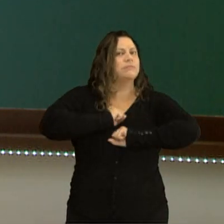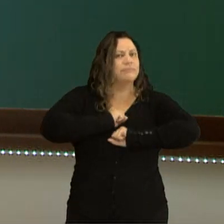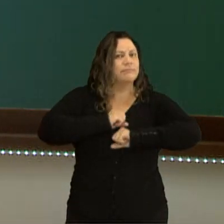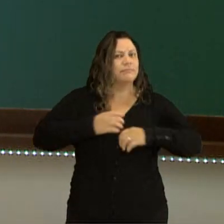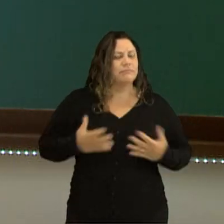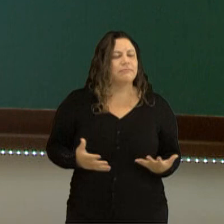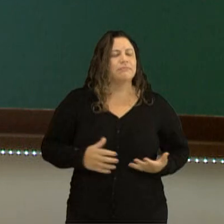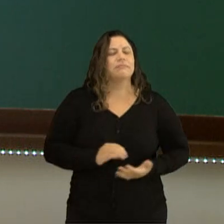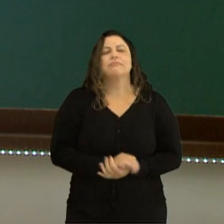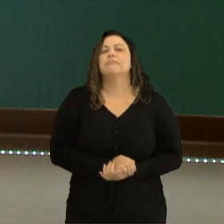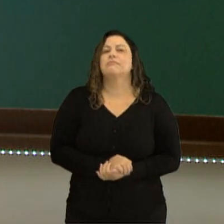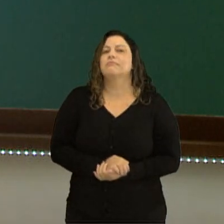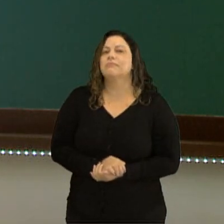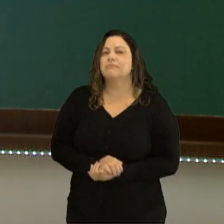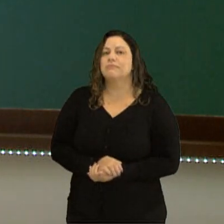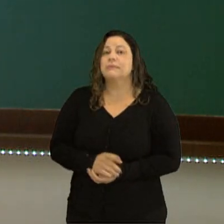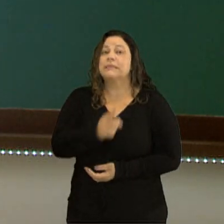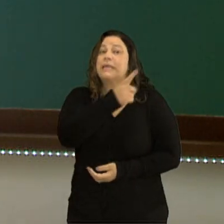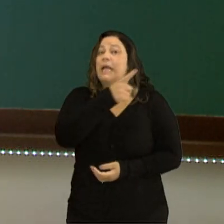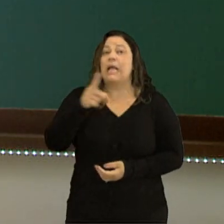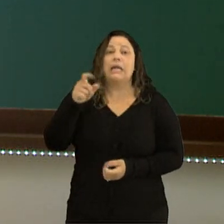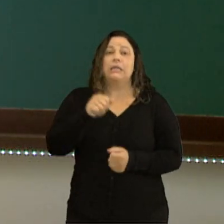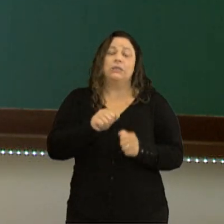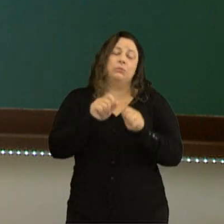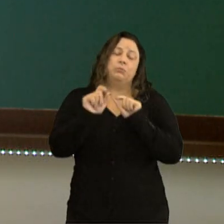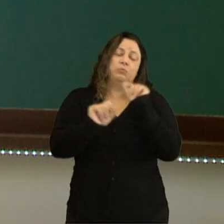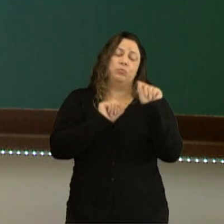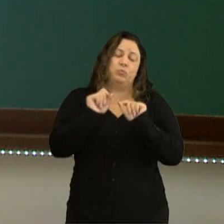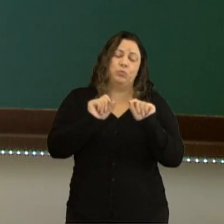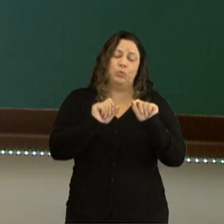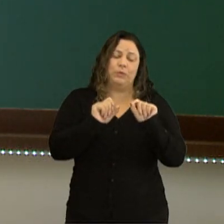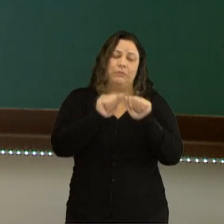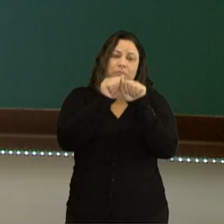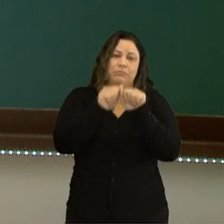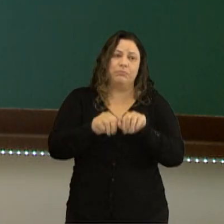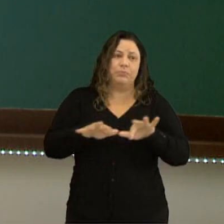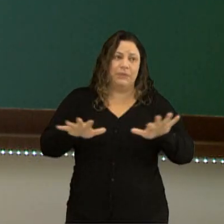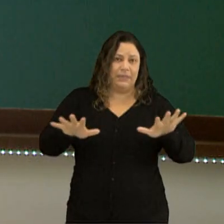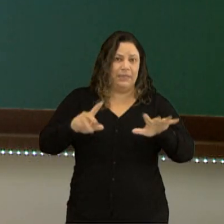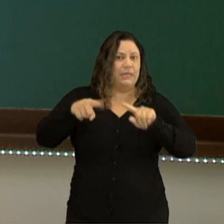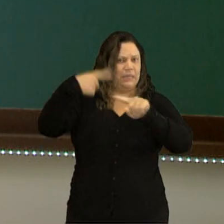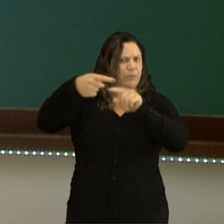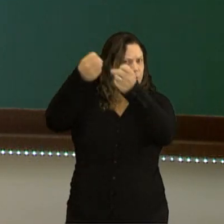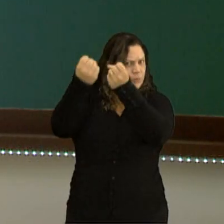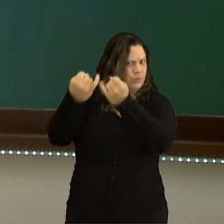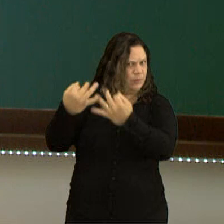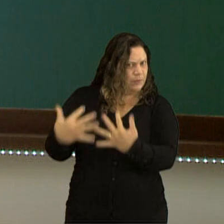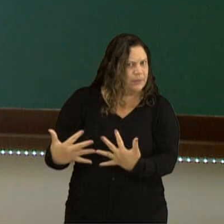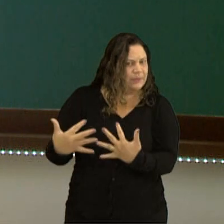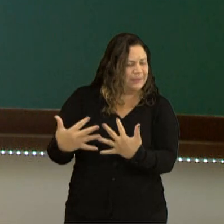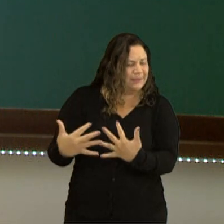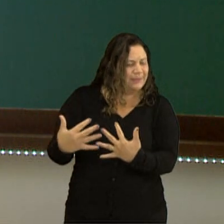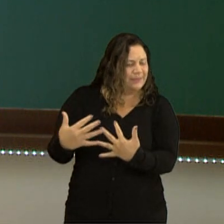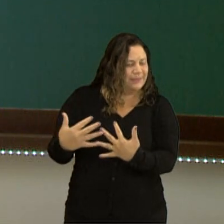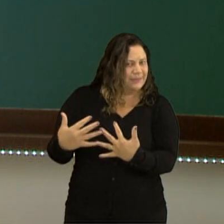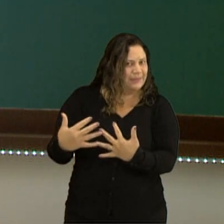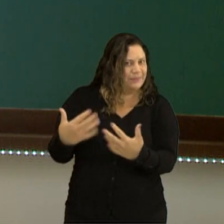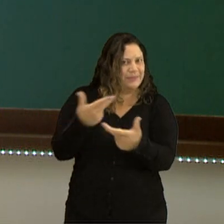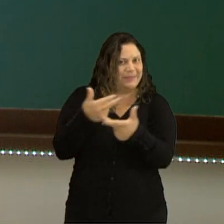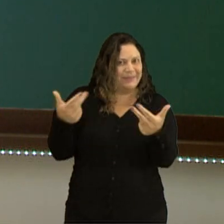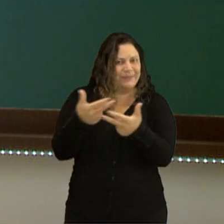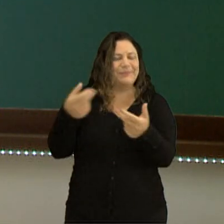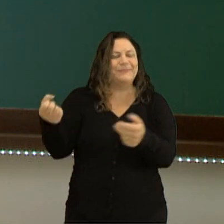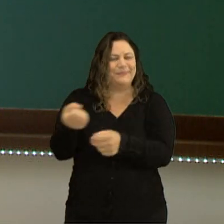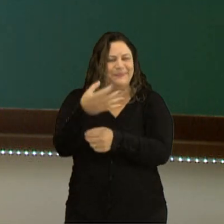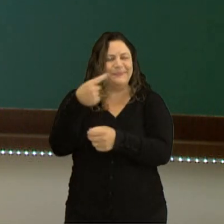A toxoplasmose, ela não é contagiosa, mas daqui a pouquinho eu vou contar alguma novidade sobre